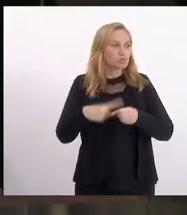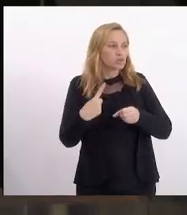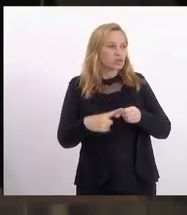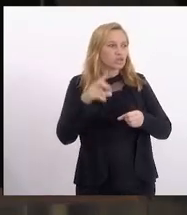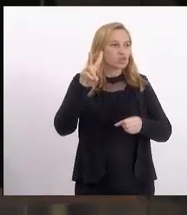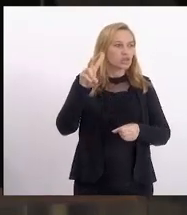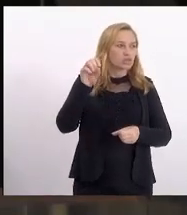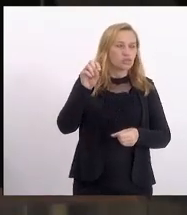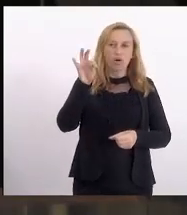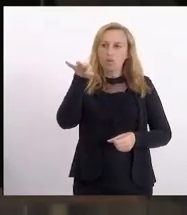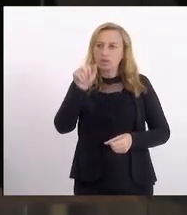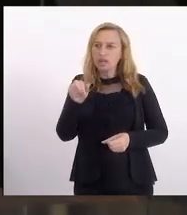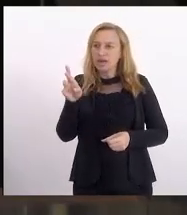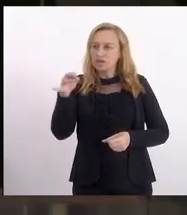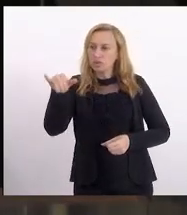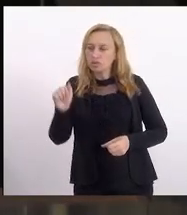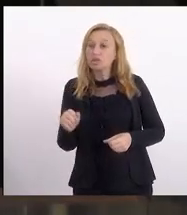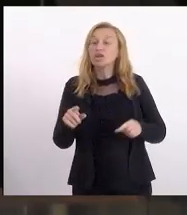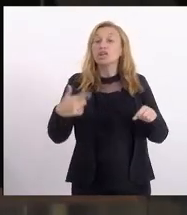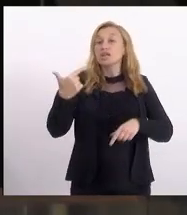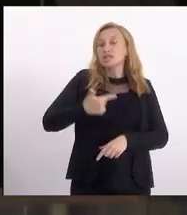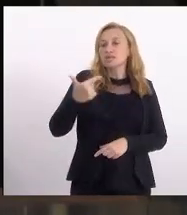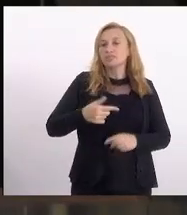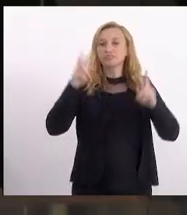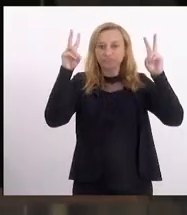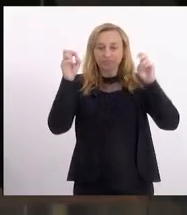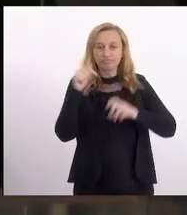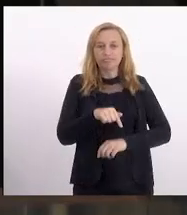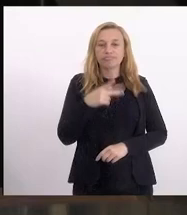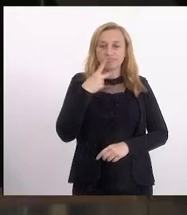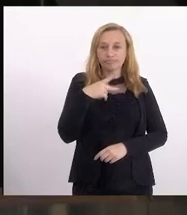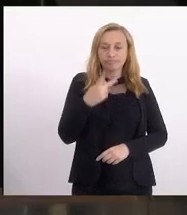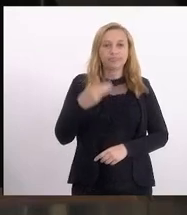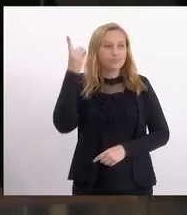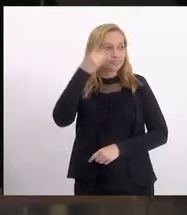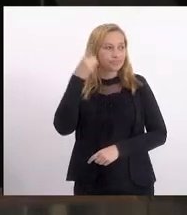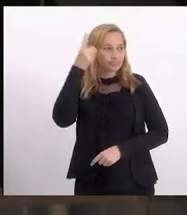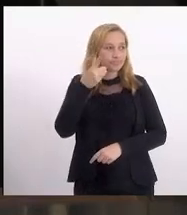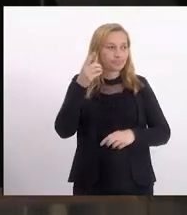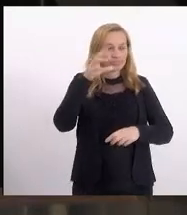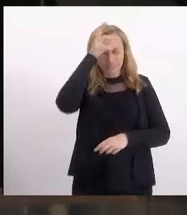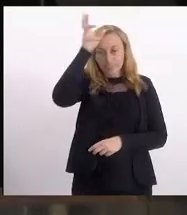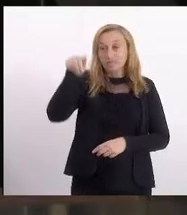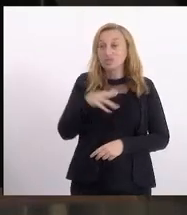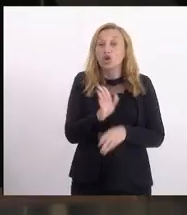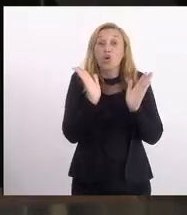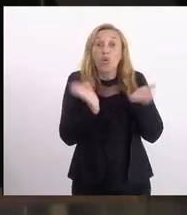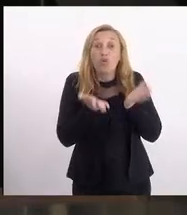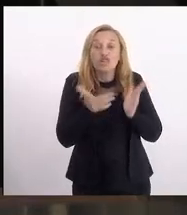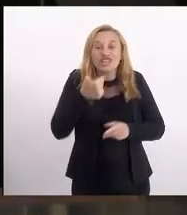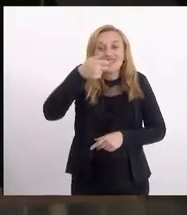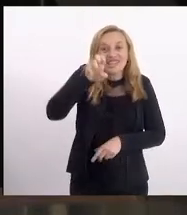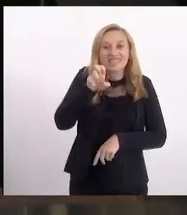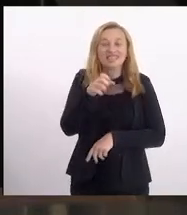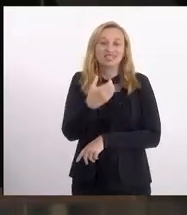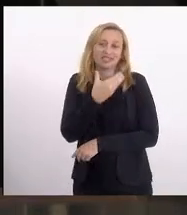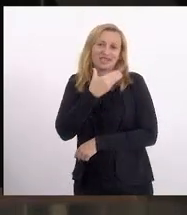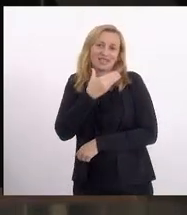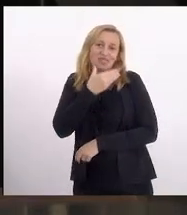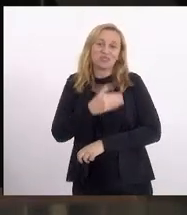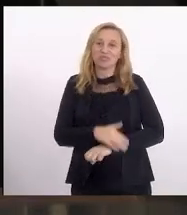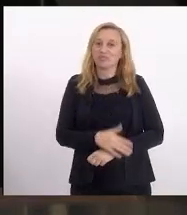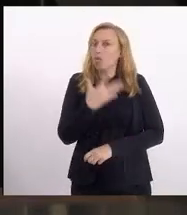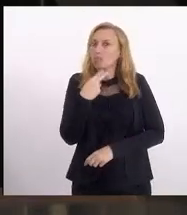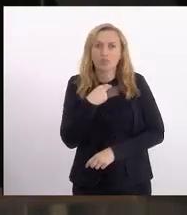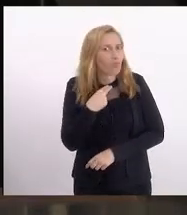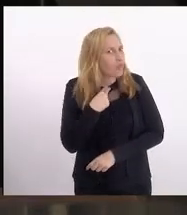Volta Redonda. E o segundo tema que quero aqui abordar, deputada Tia Ju, hoje, dia 15 de dezembro, não